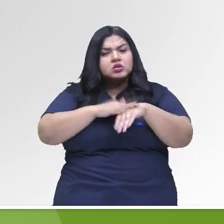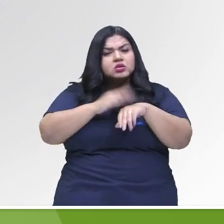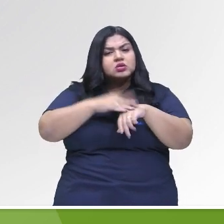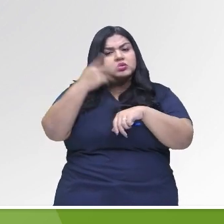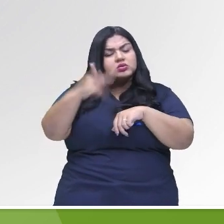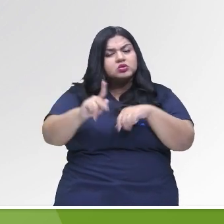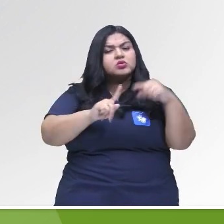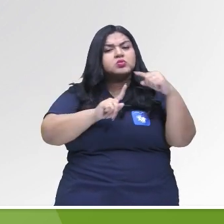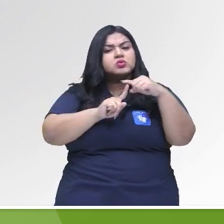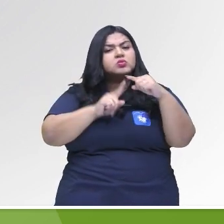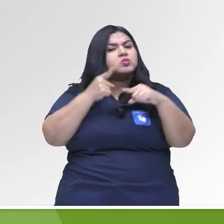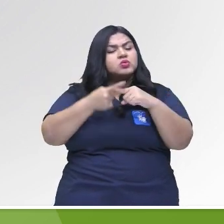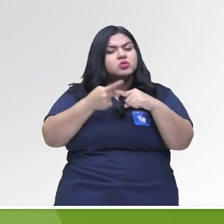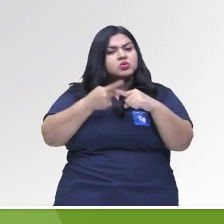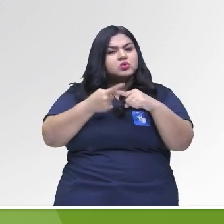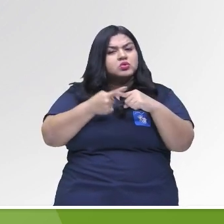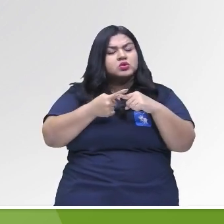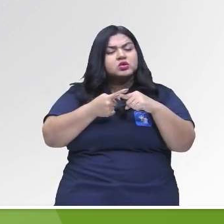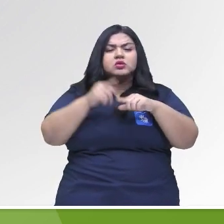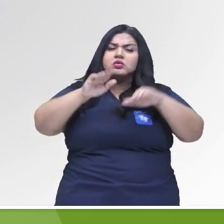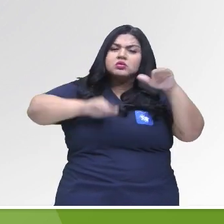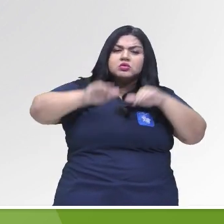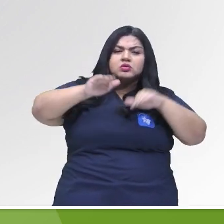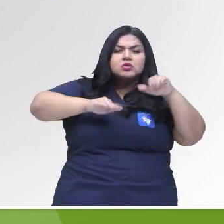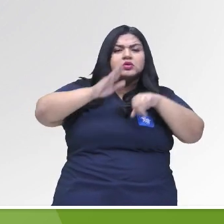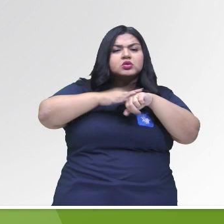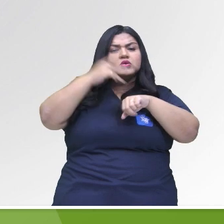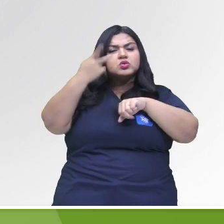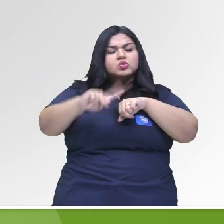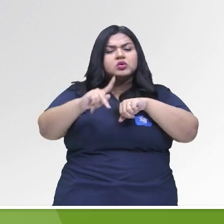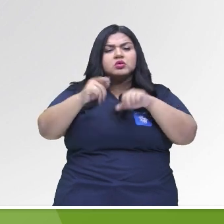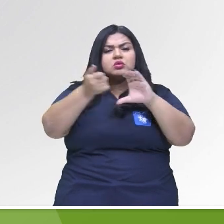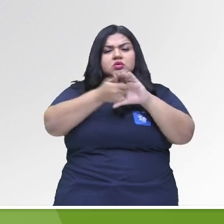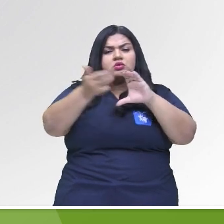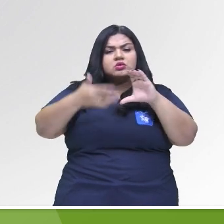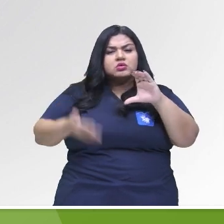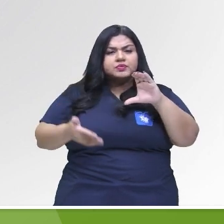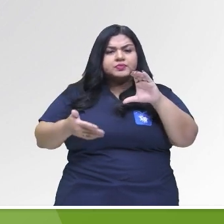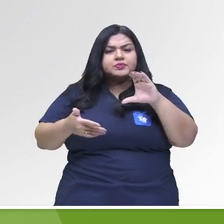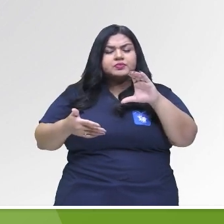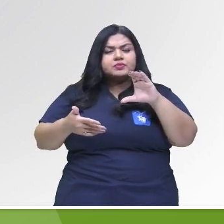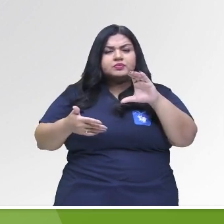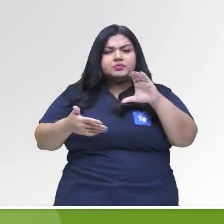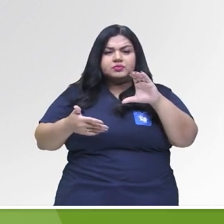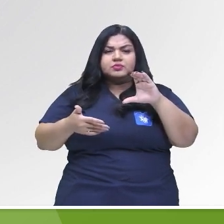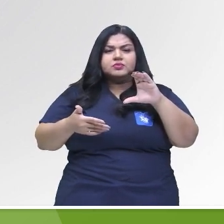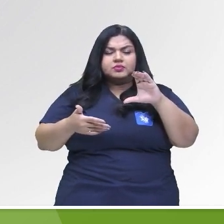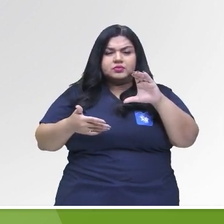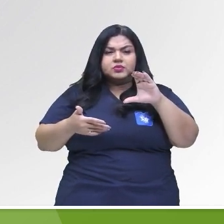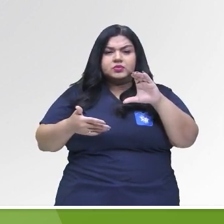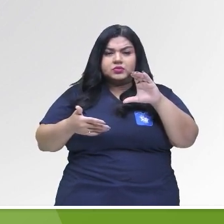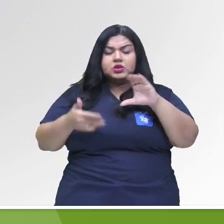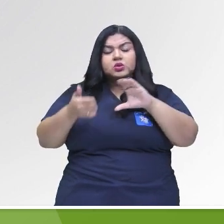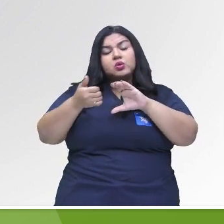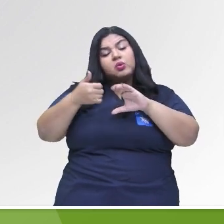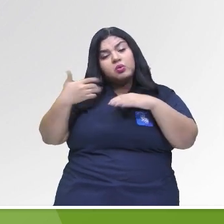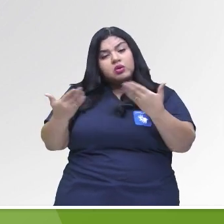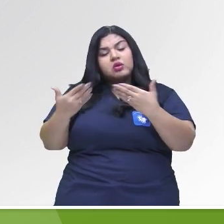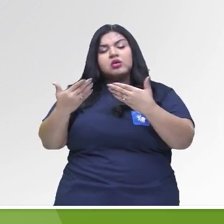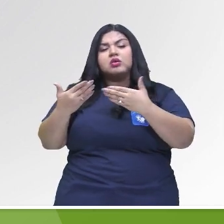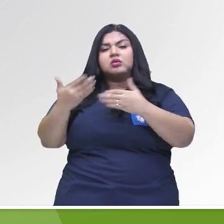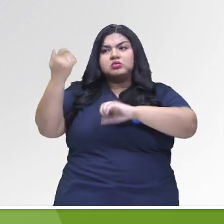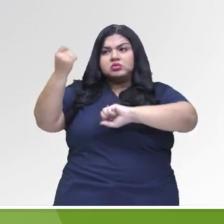composto. Por quê? Porque dependendo da sua característica, ou da característica que a indústria